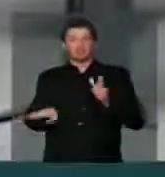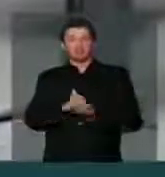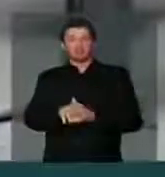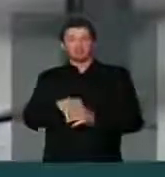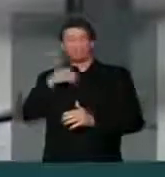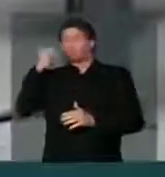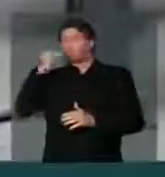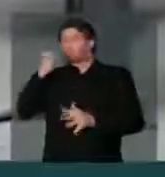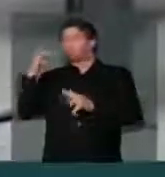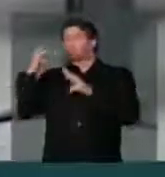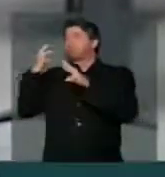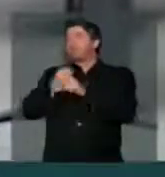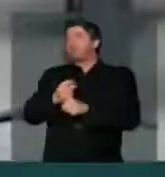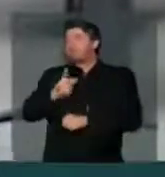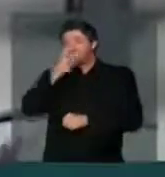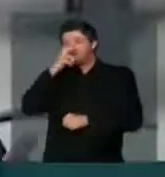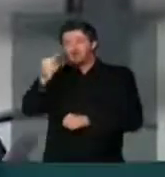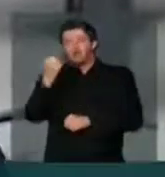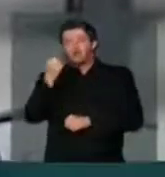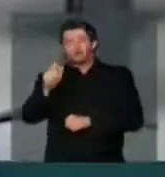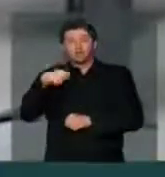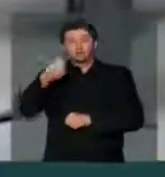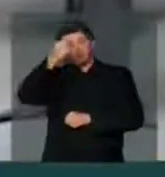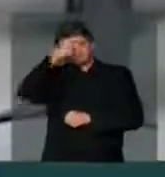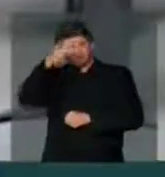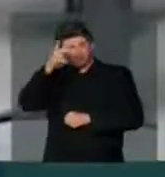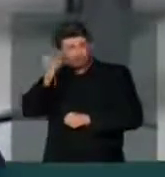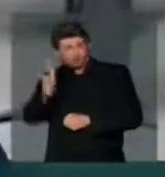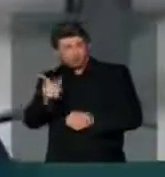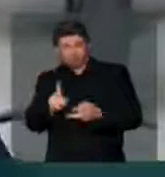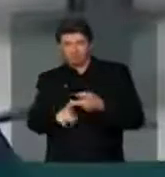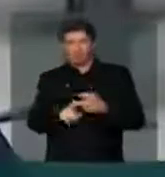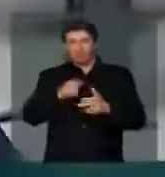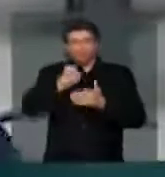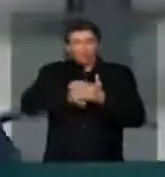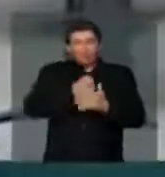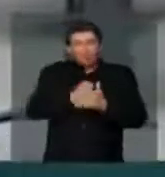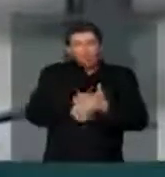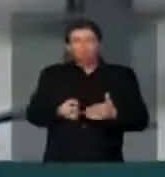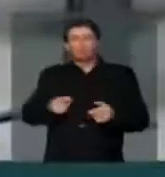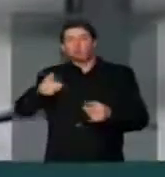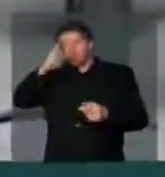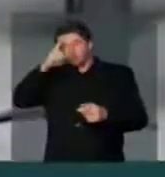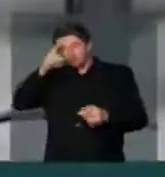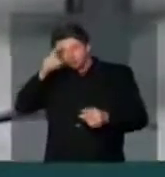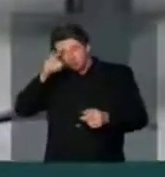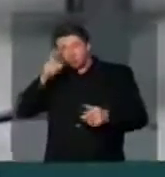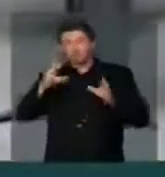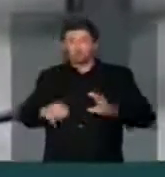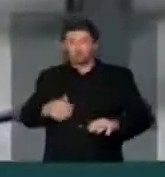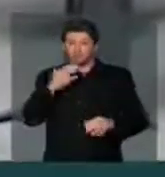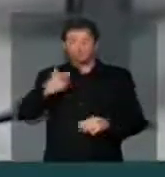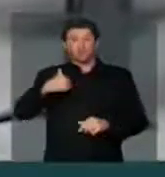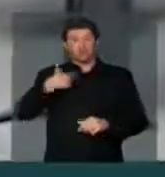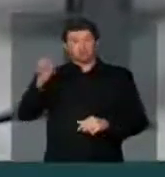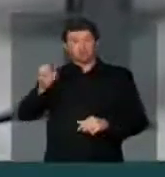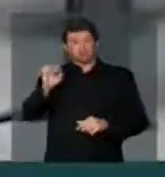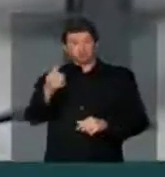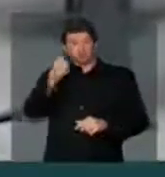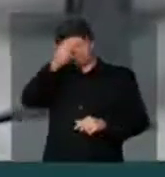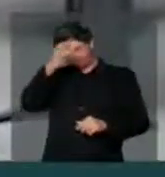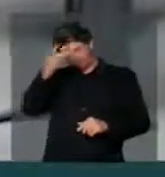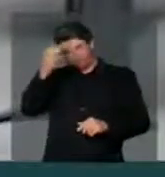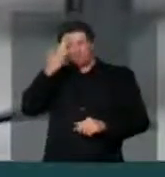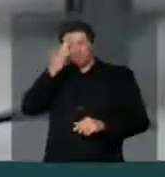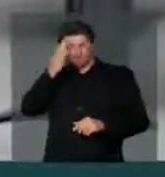rica experiência, a experiência de quem foi prefeito, de quem lutou ali no dia a dia do cidadão. Eu também fui prefeito, sei como